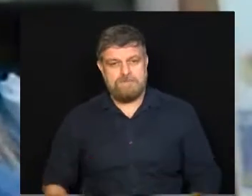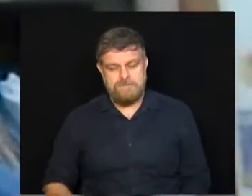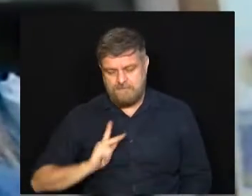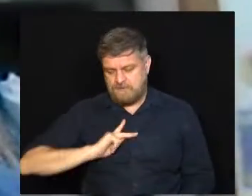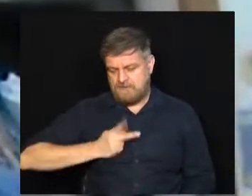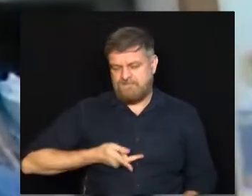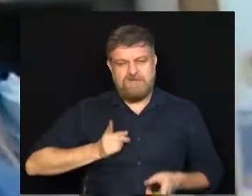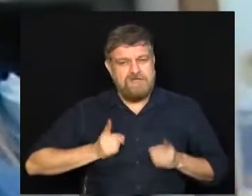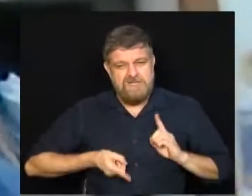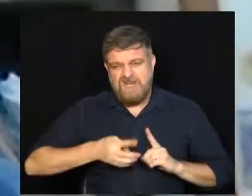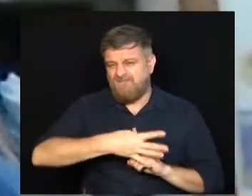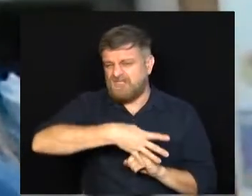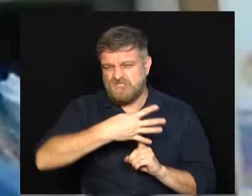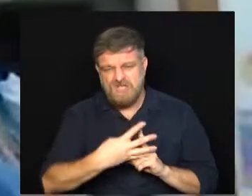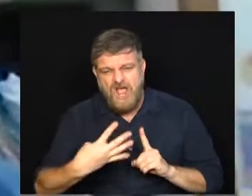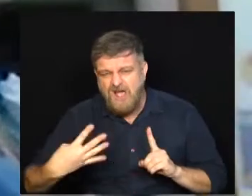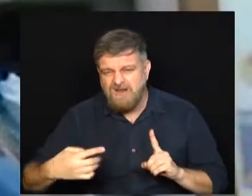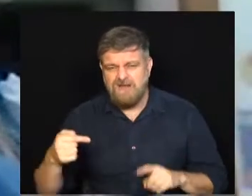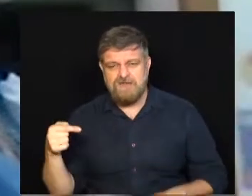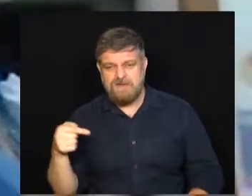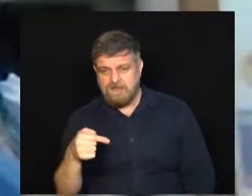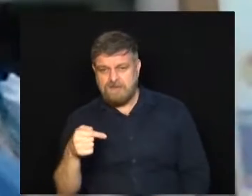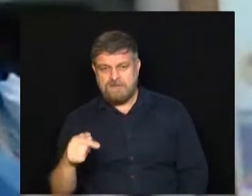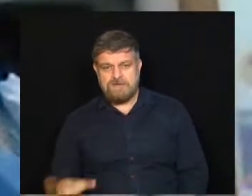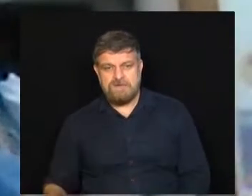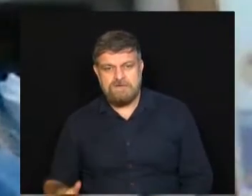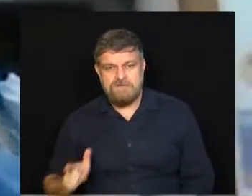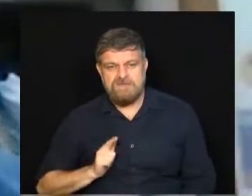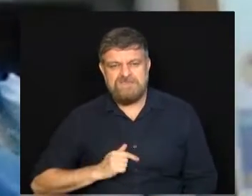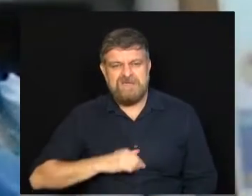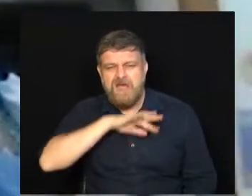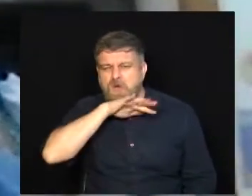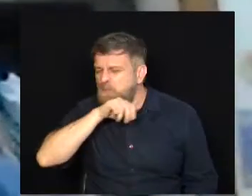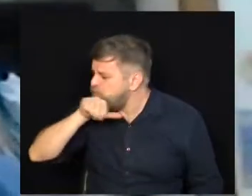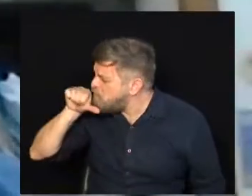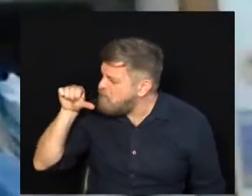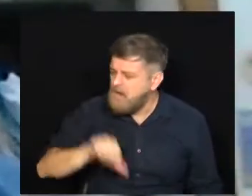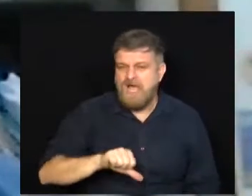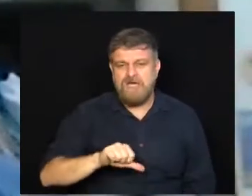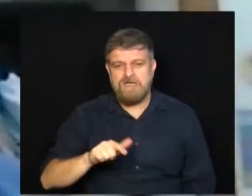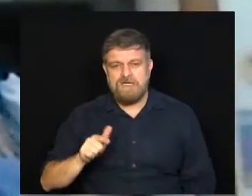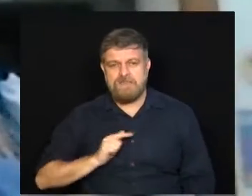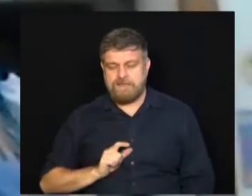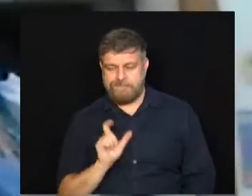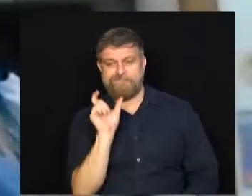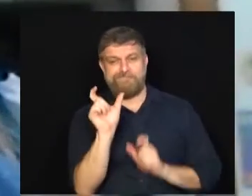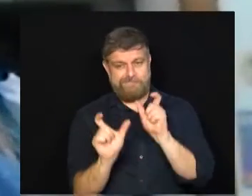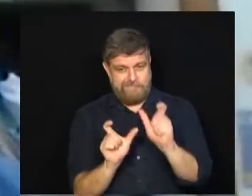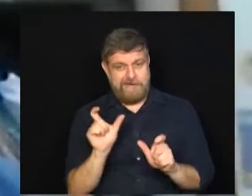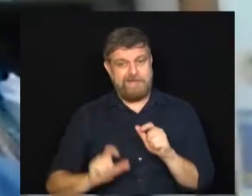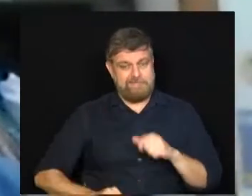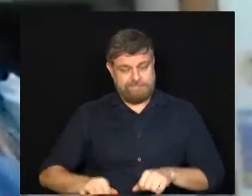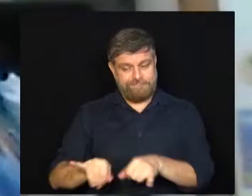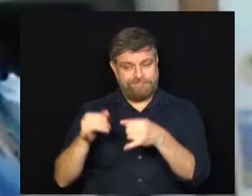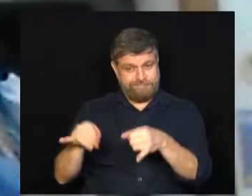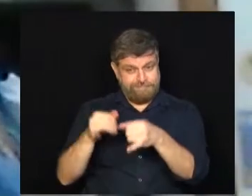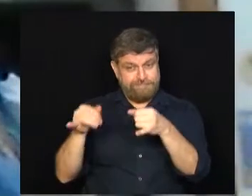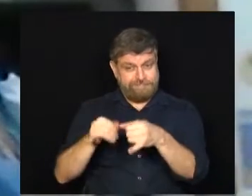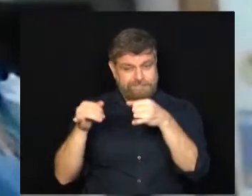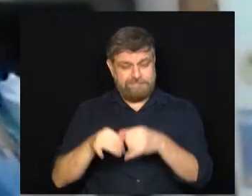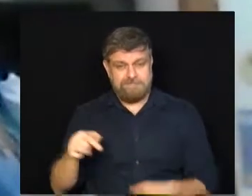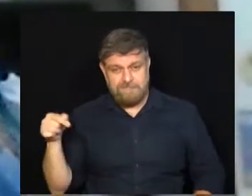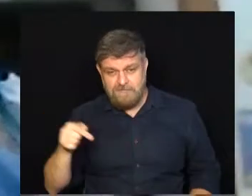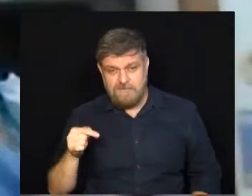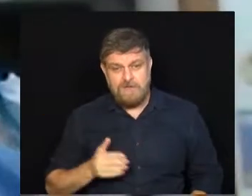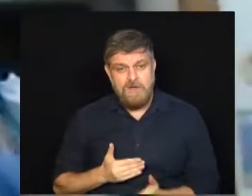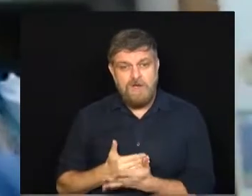transexuais, LGBTs são uma porcaria, e às vezes as palavras são outras, né? Isso aí favorece o discurso